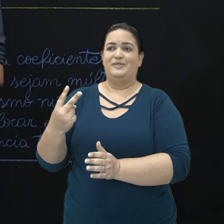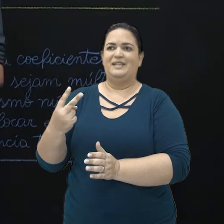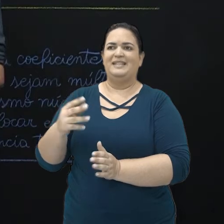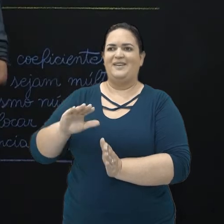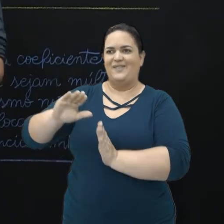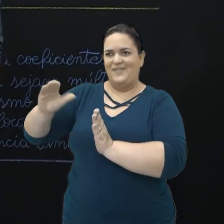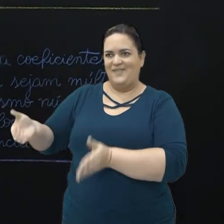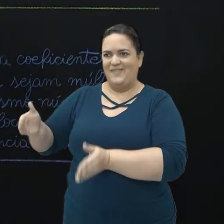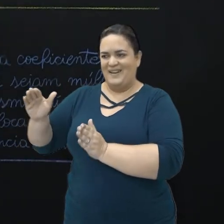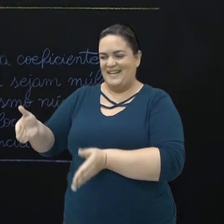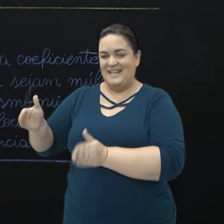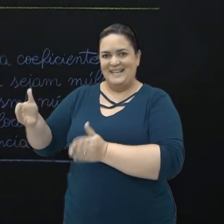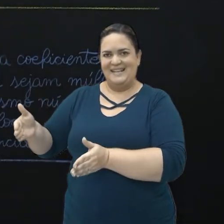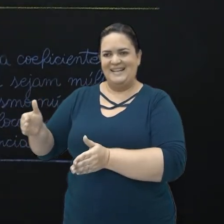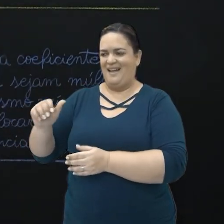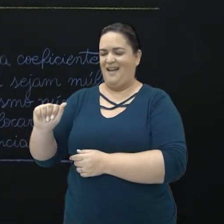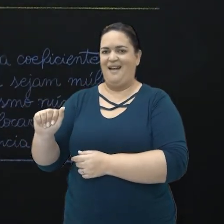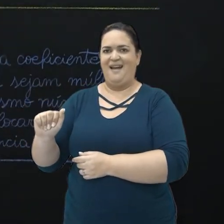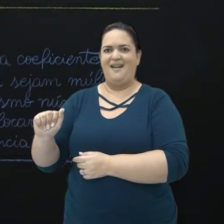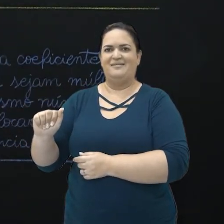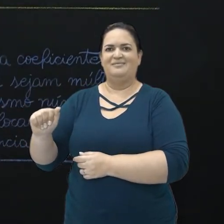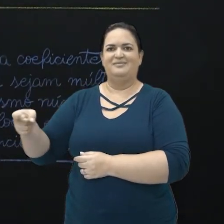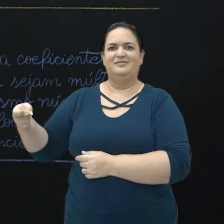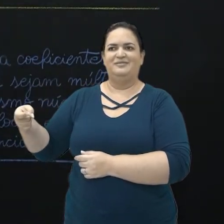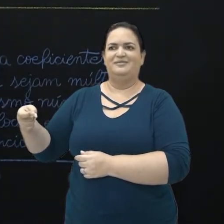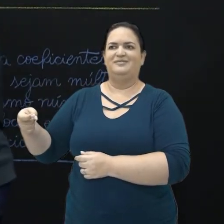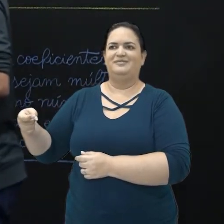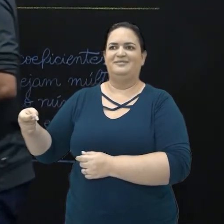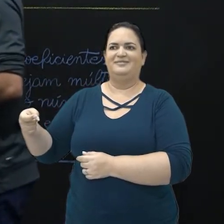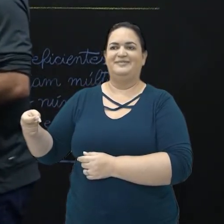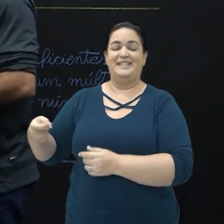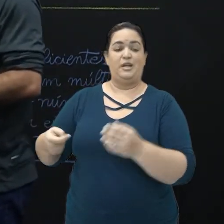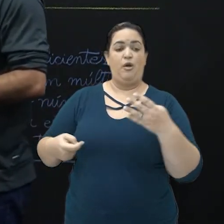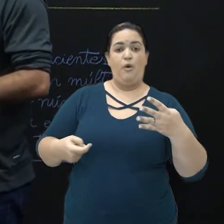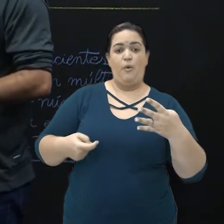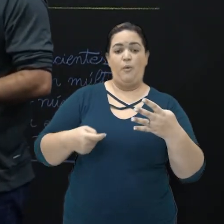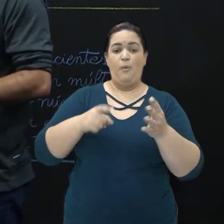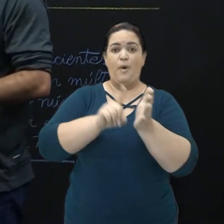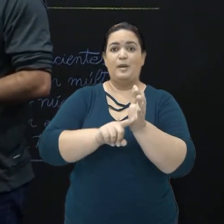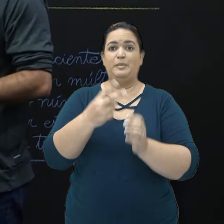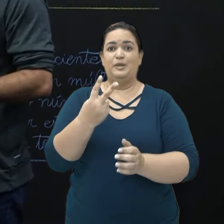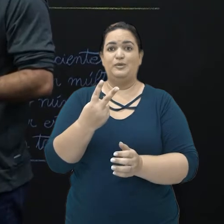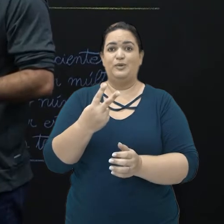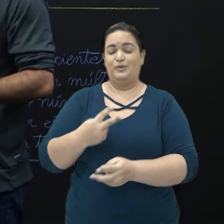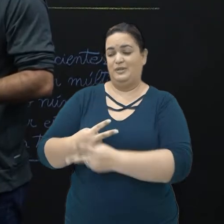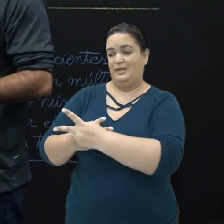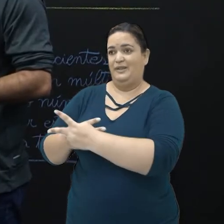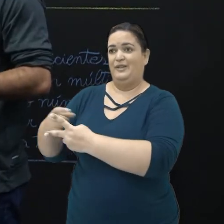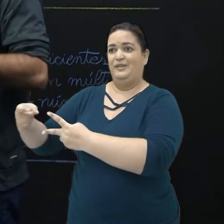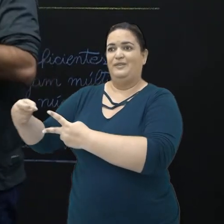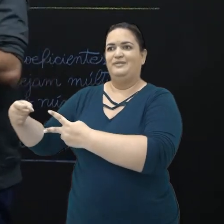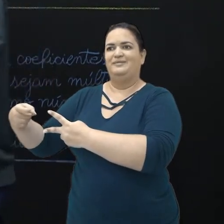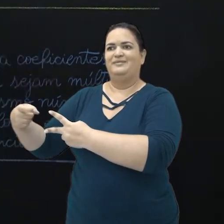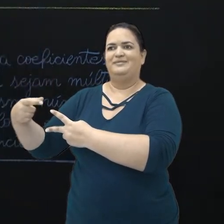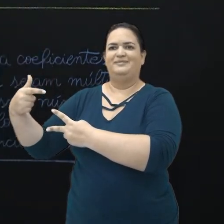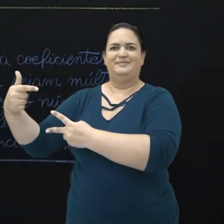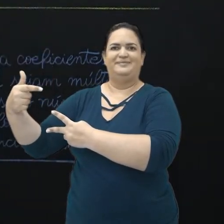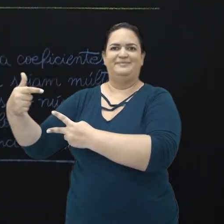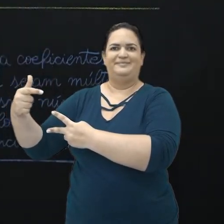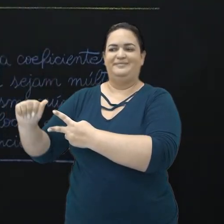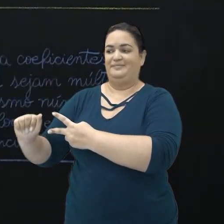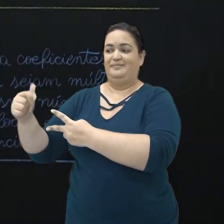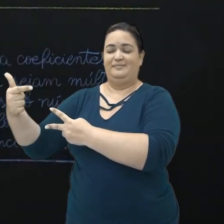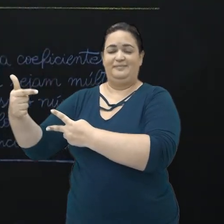1. E, finalmente, 4 menos 2, o A com expoente 2. Bacana? Vamos para o